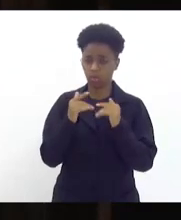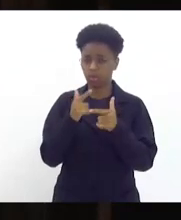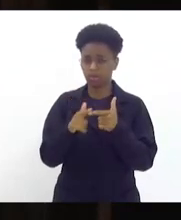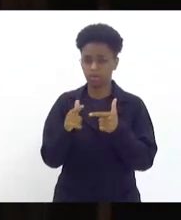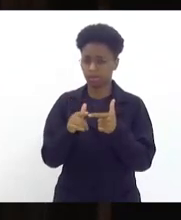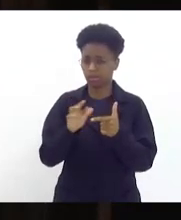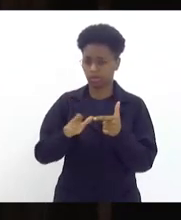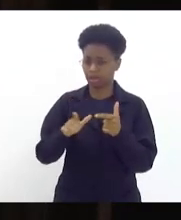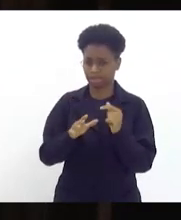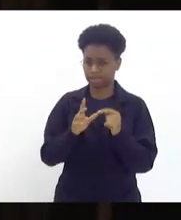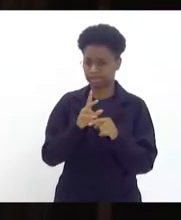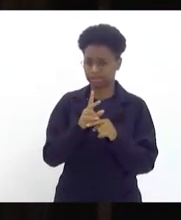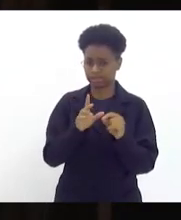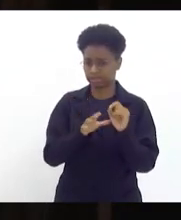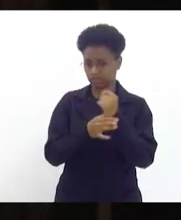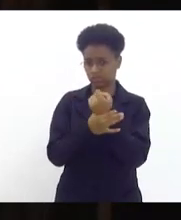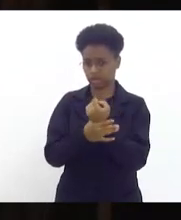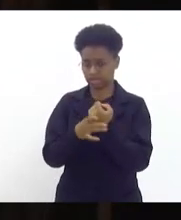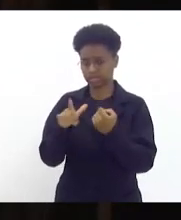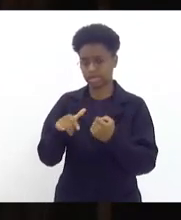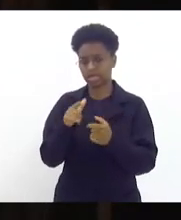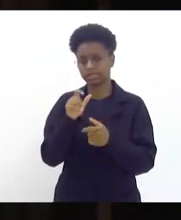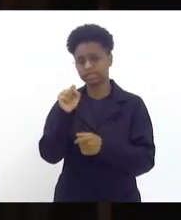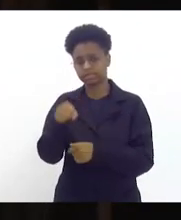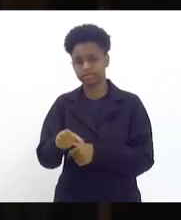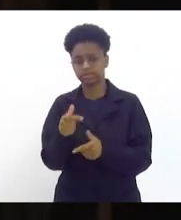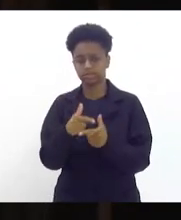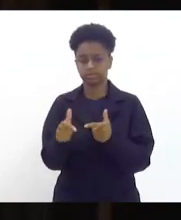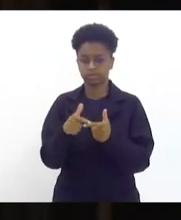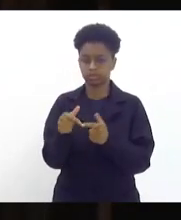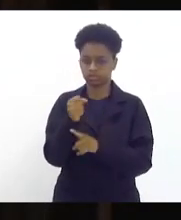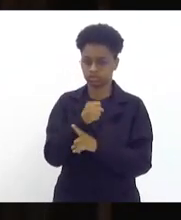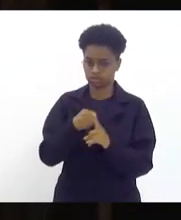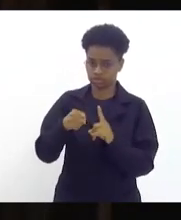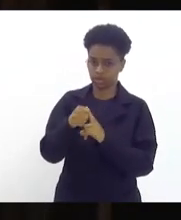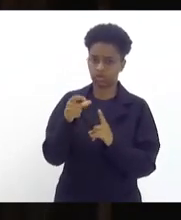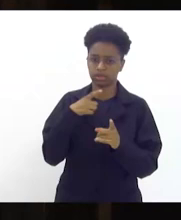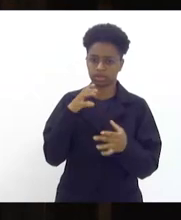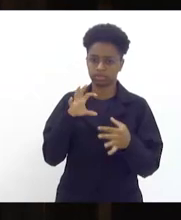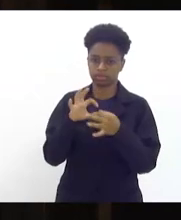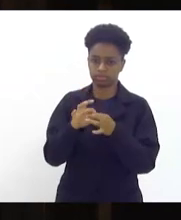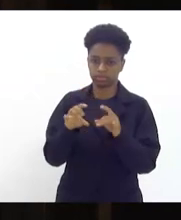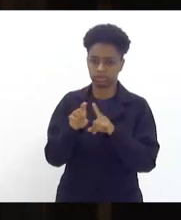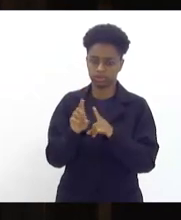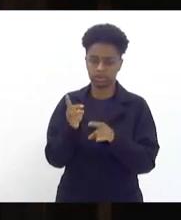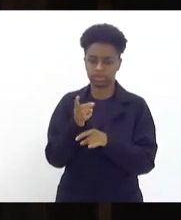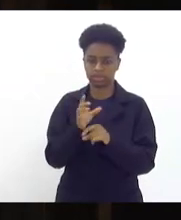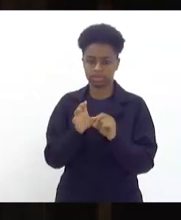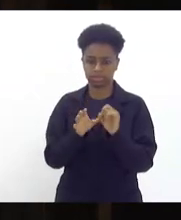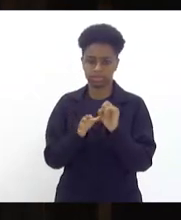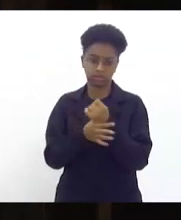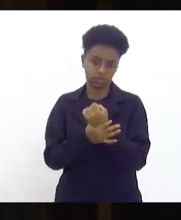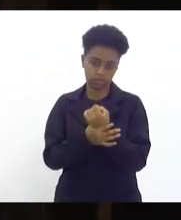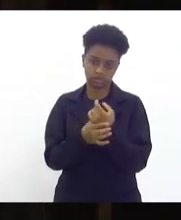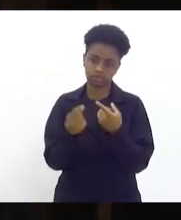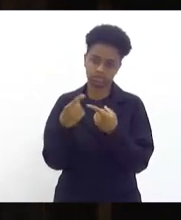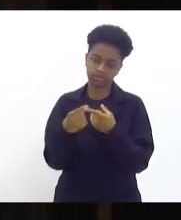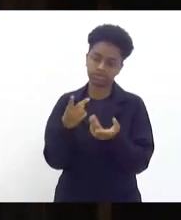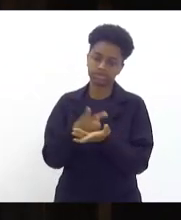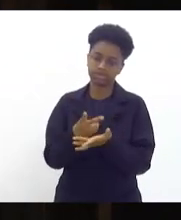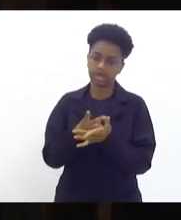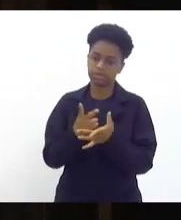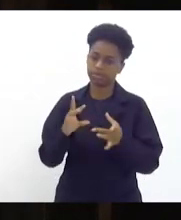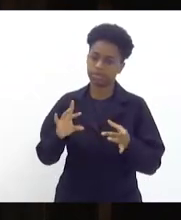de segurança Esse é uma questão mais social que envolve também segurança nunca vai deixar de fazer parte